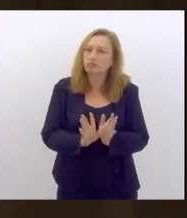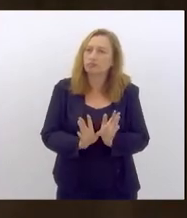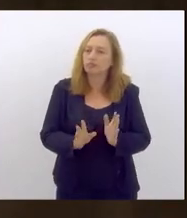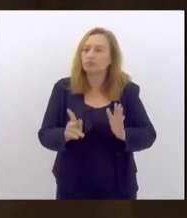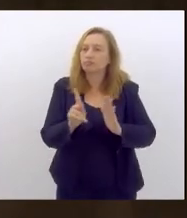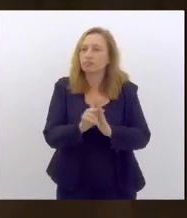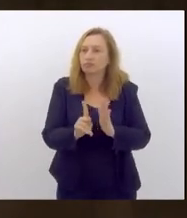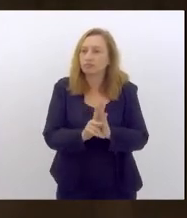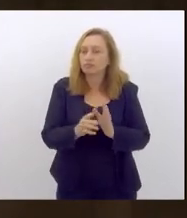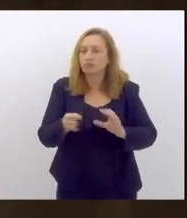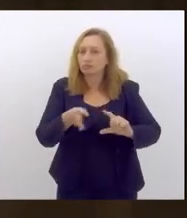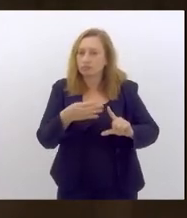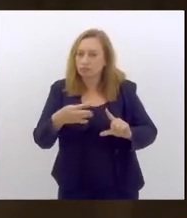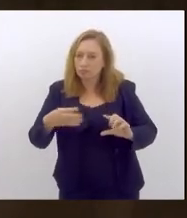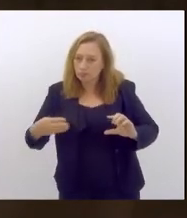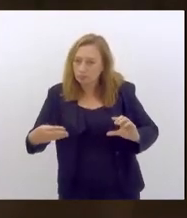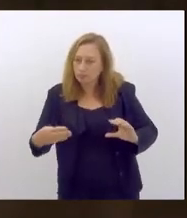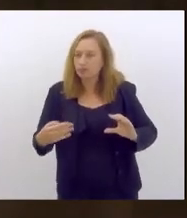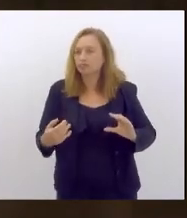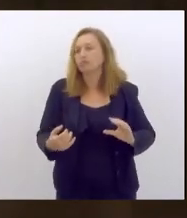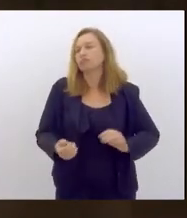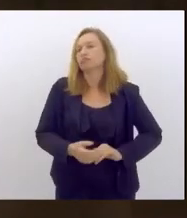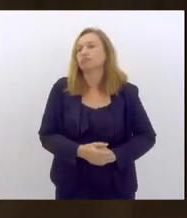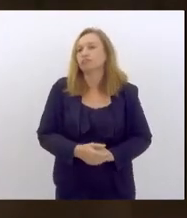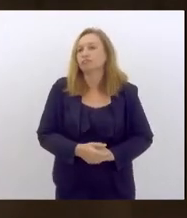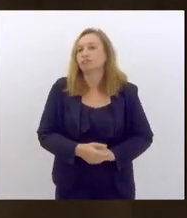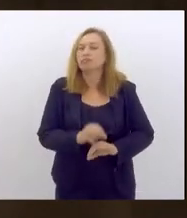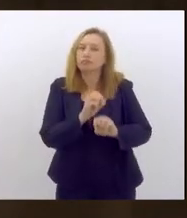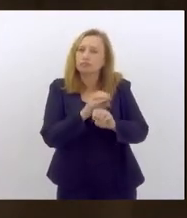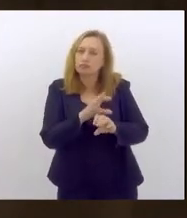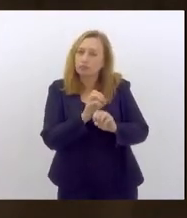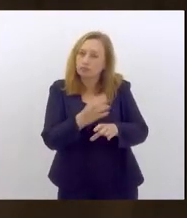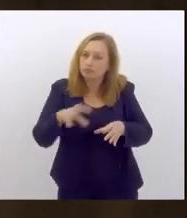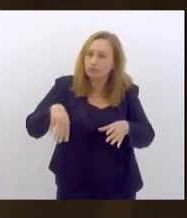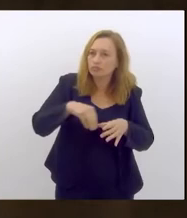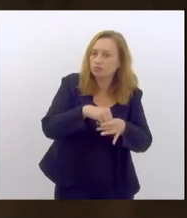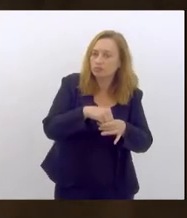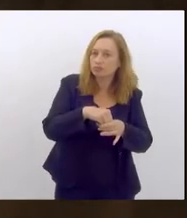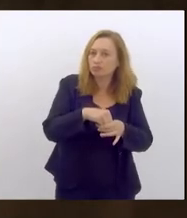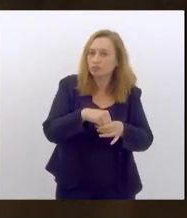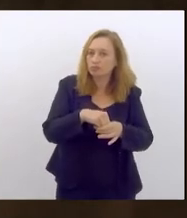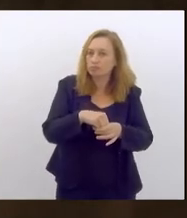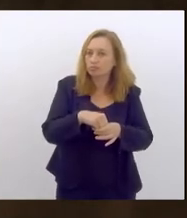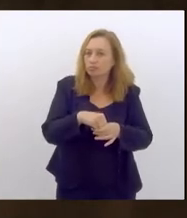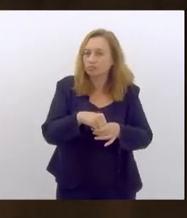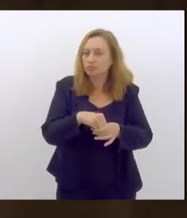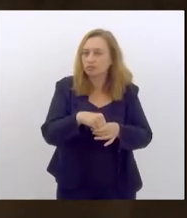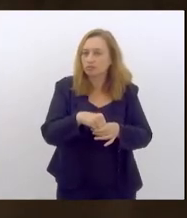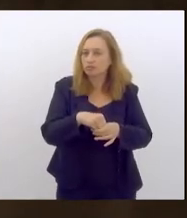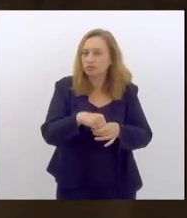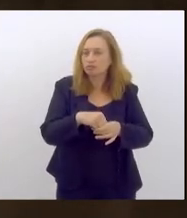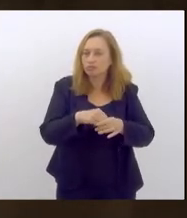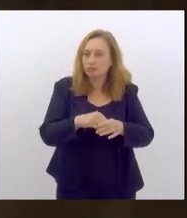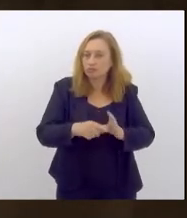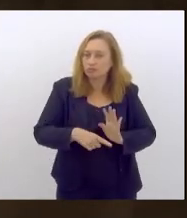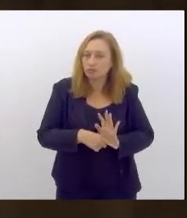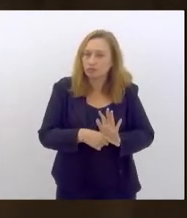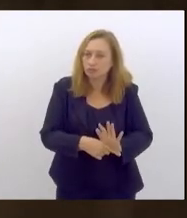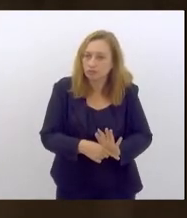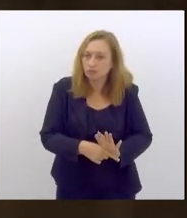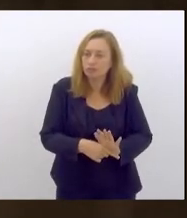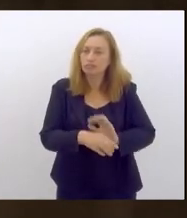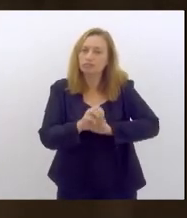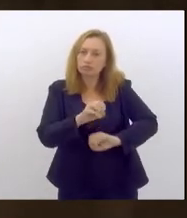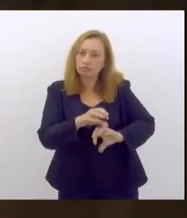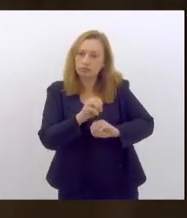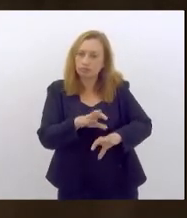dos CIEPs, fazem parte da concepção original de educação integral, que animou a construção dos Centros Integrados de Educação Pública. Educação